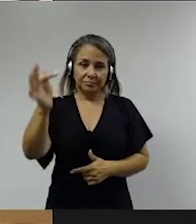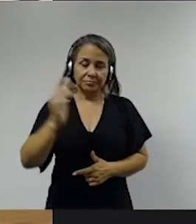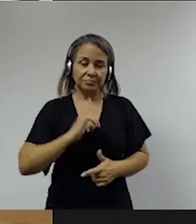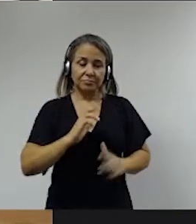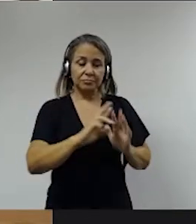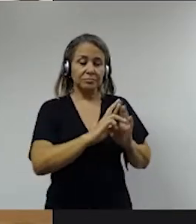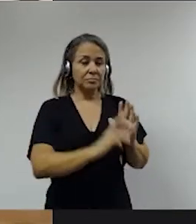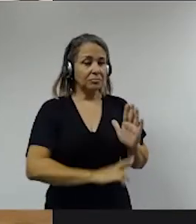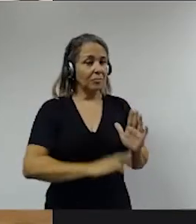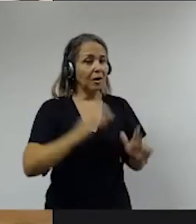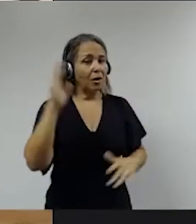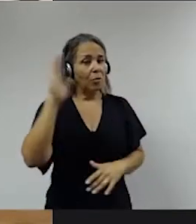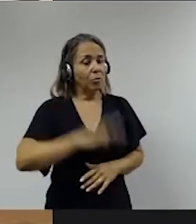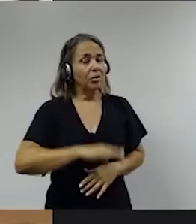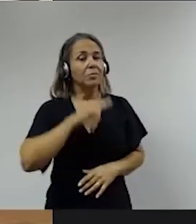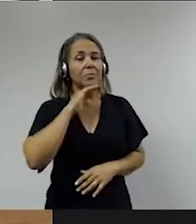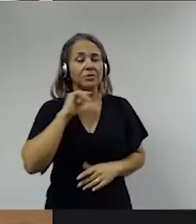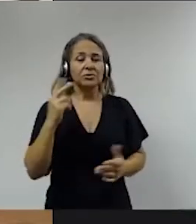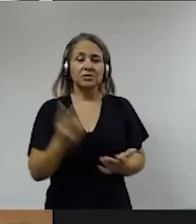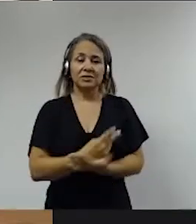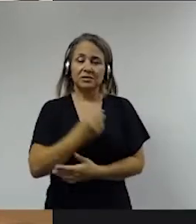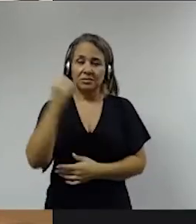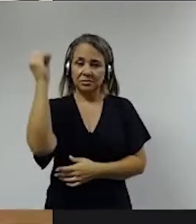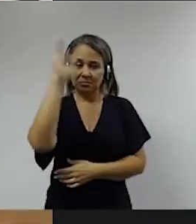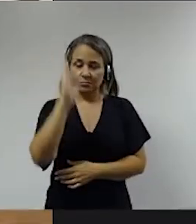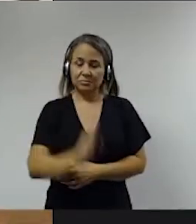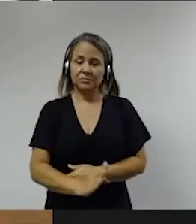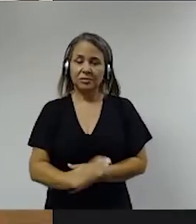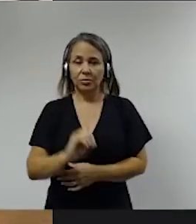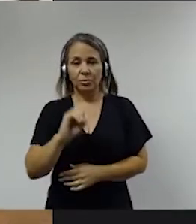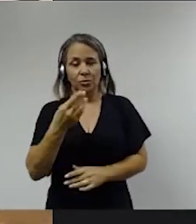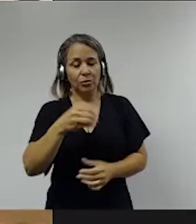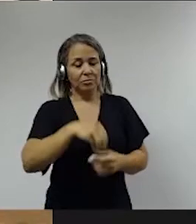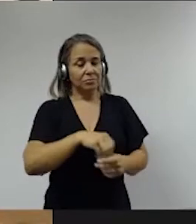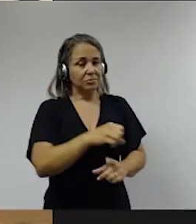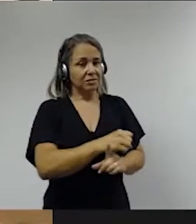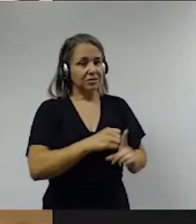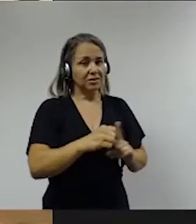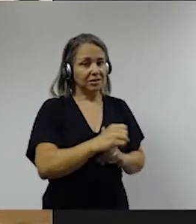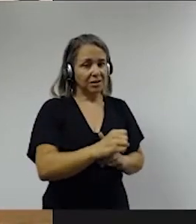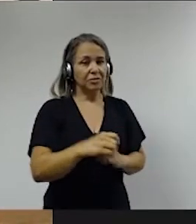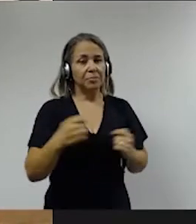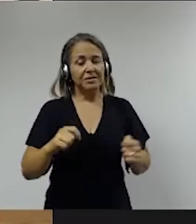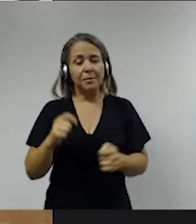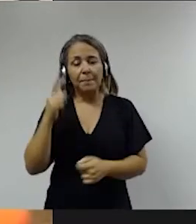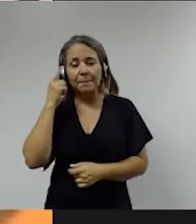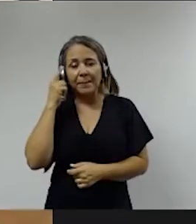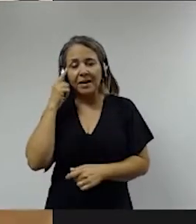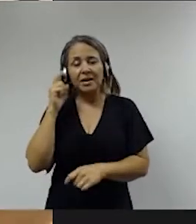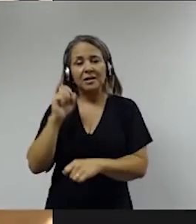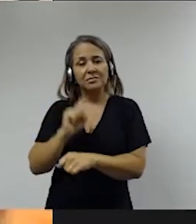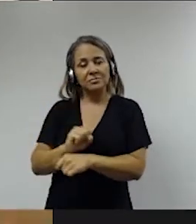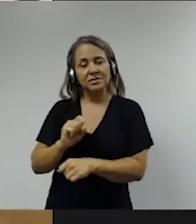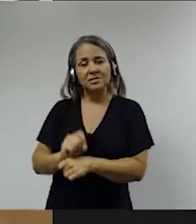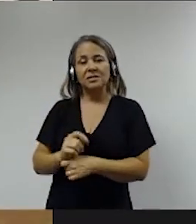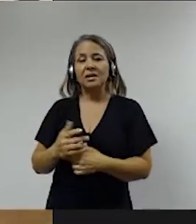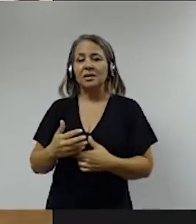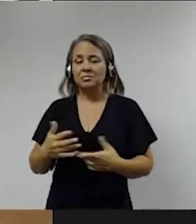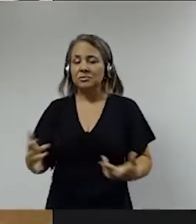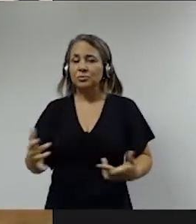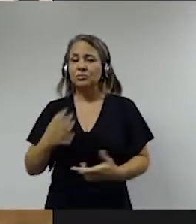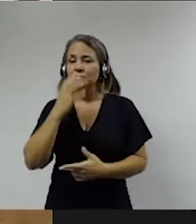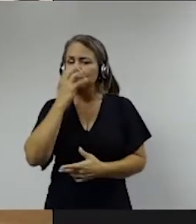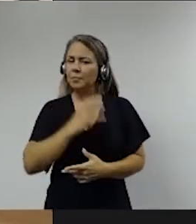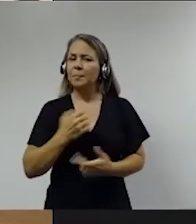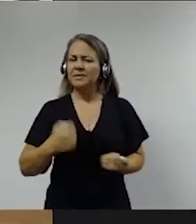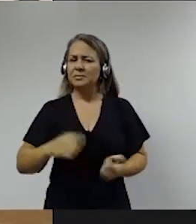mal feita pode ter na economia do país, na vida da sociedade. Então, isso a gente tem que deixar, tem que pensar muito, não dá para pensar com o sistema 1 do cérebro, a gente tem que